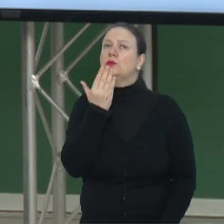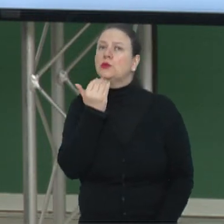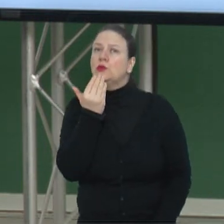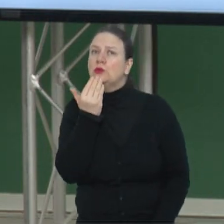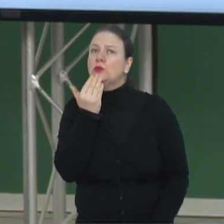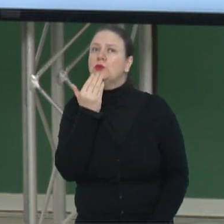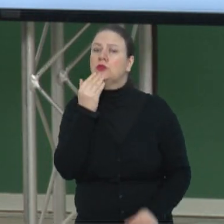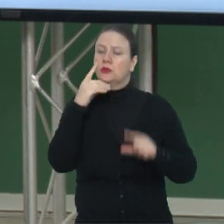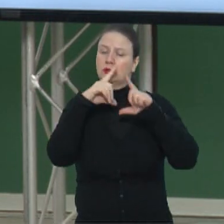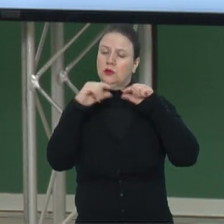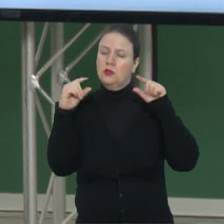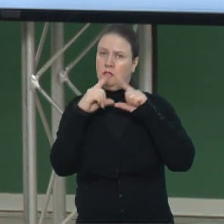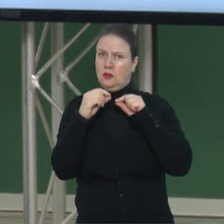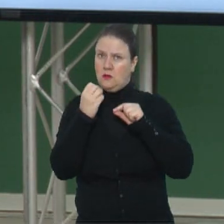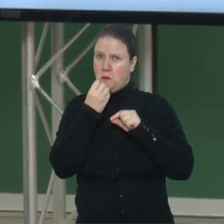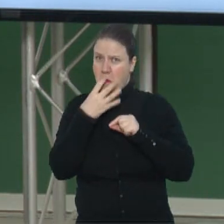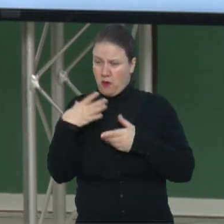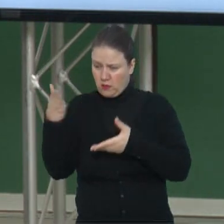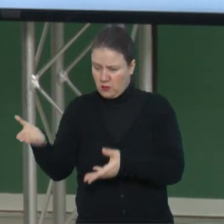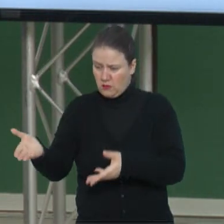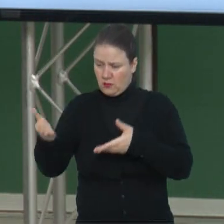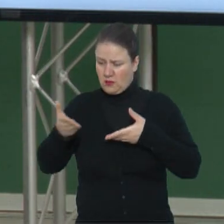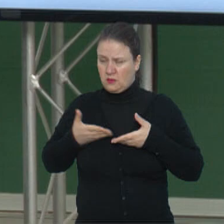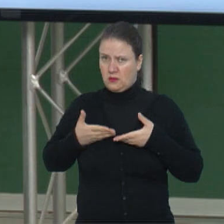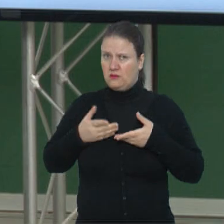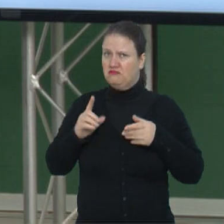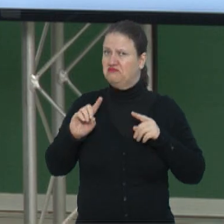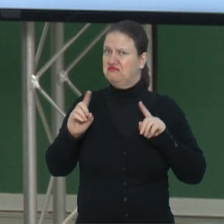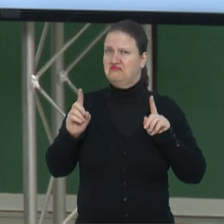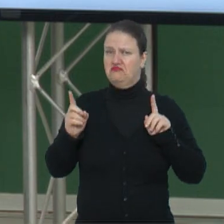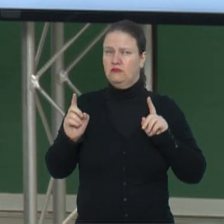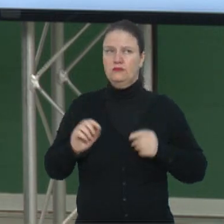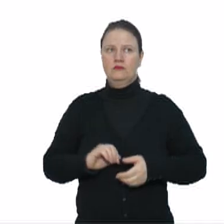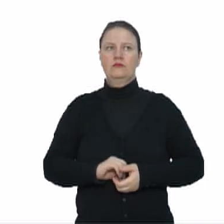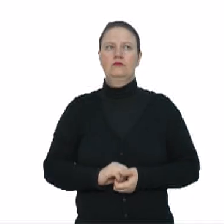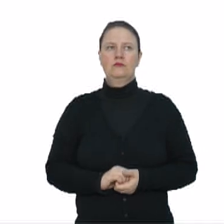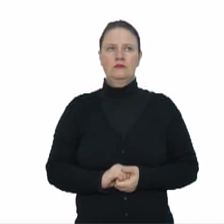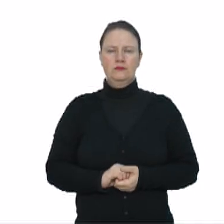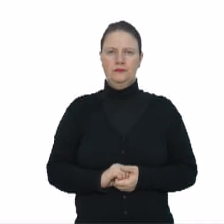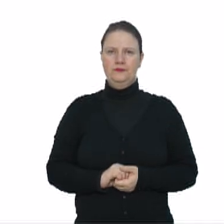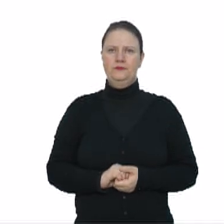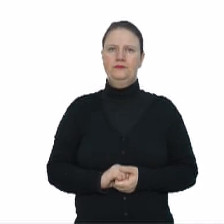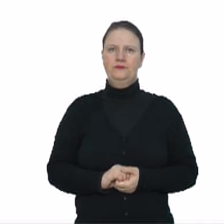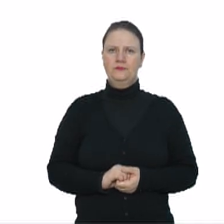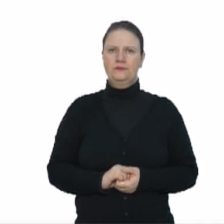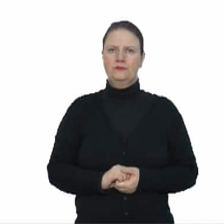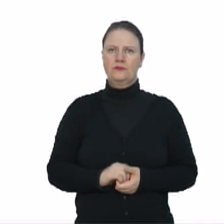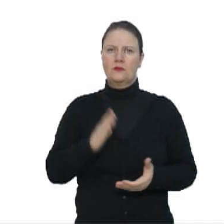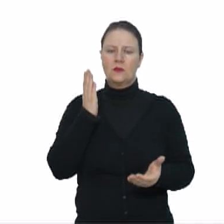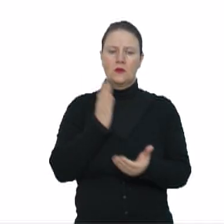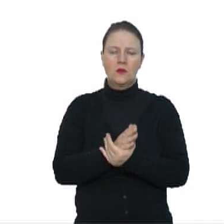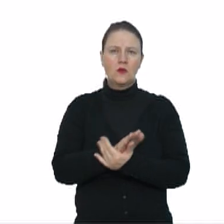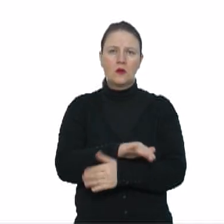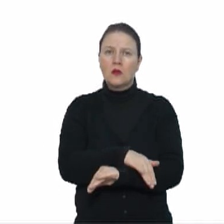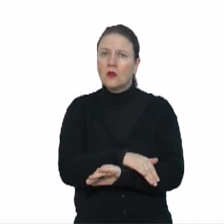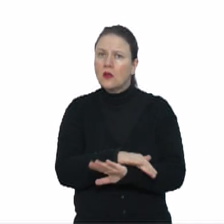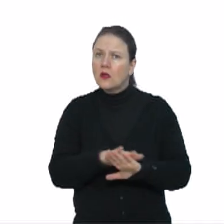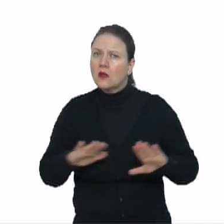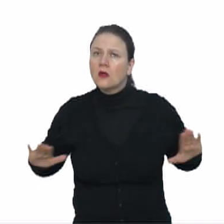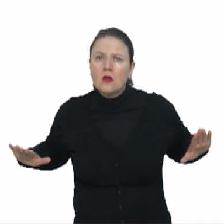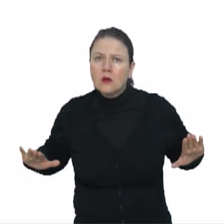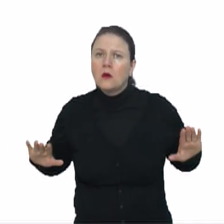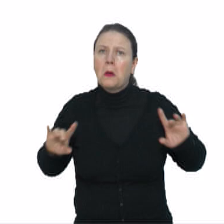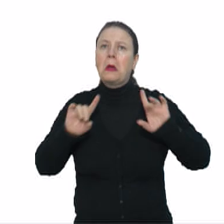os japoneses não são bem-vindos aqui. Então, aqui embaixo ele diz assim, ó, no more buts, chega de buts, chega de